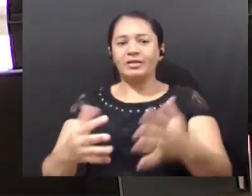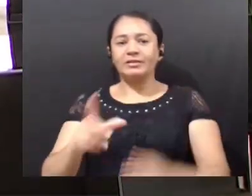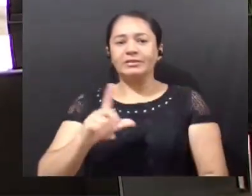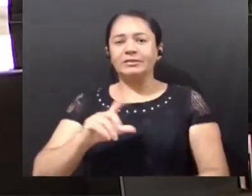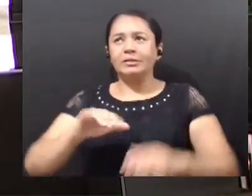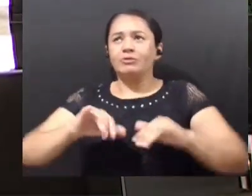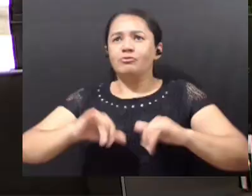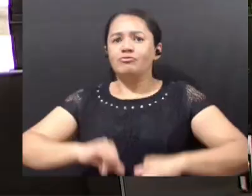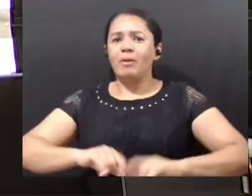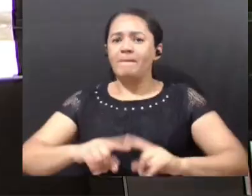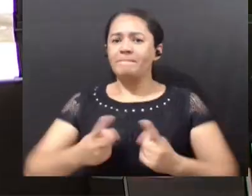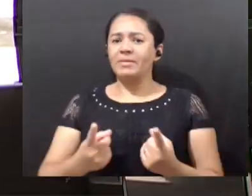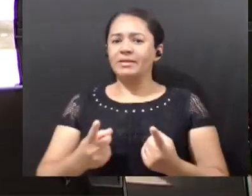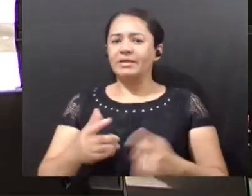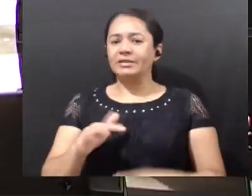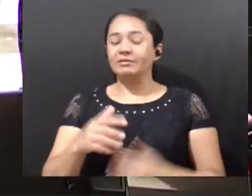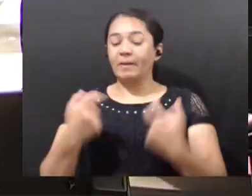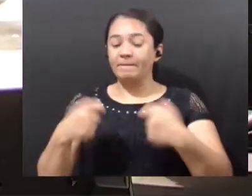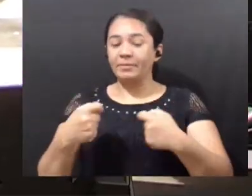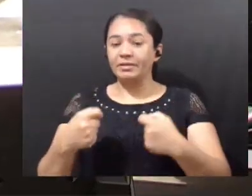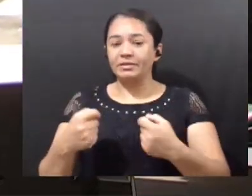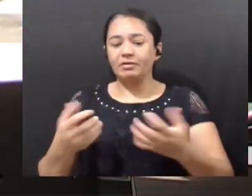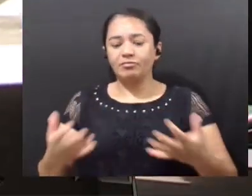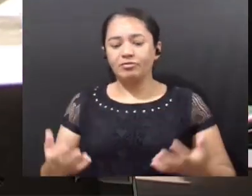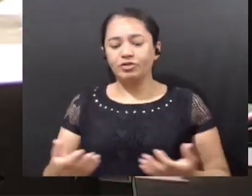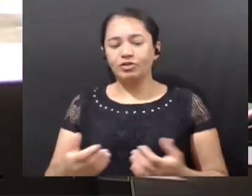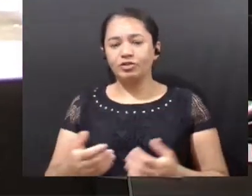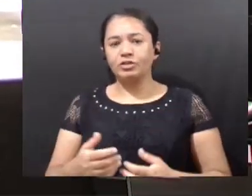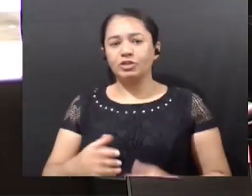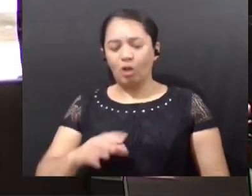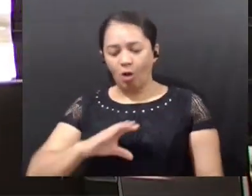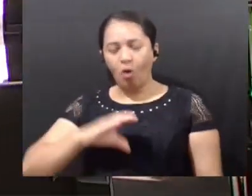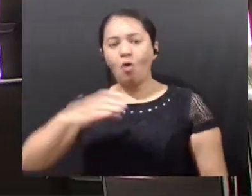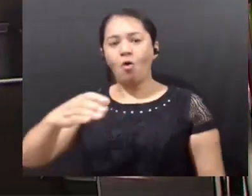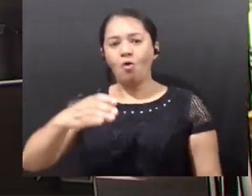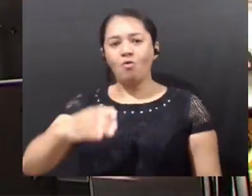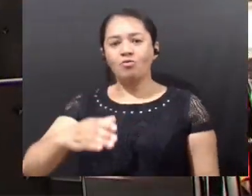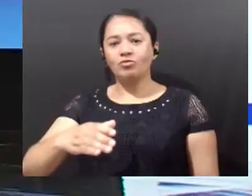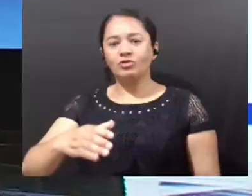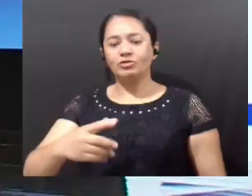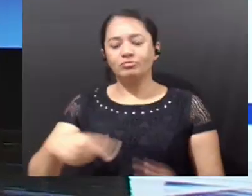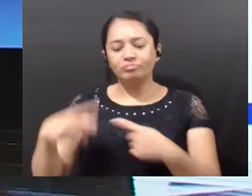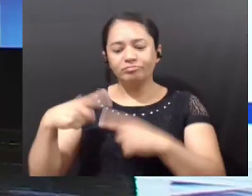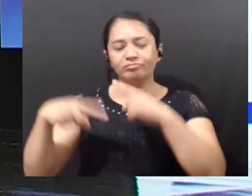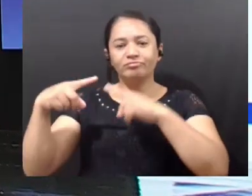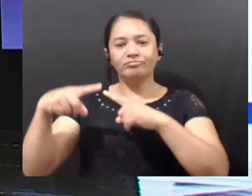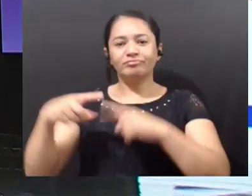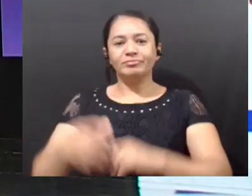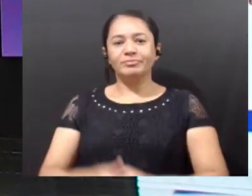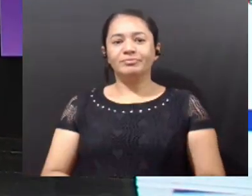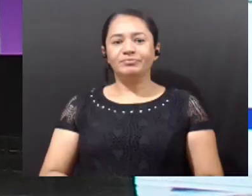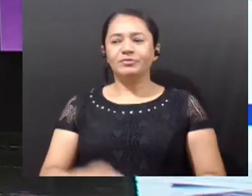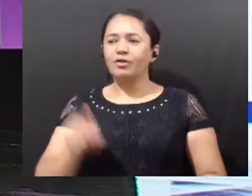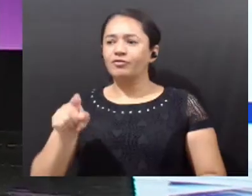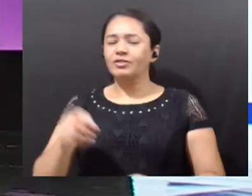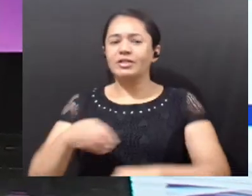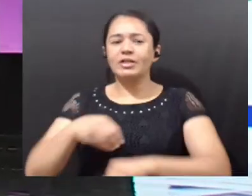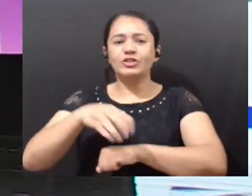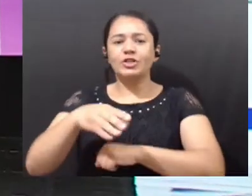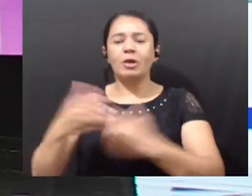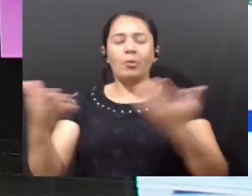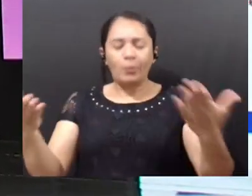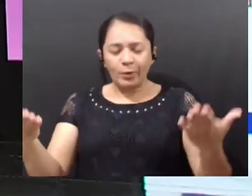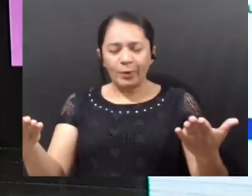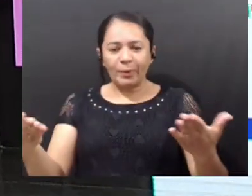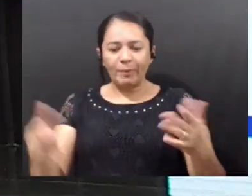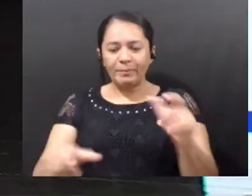vezes ele precisa de um pouco de ousadia para ir além dessa dor. O que você daria como dica para quem vê